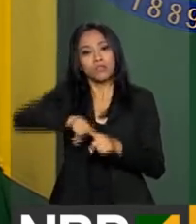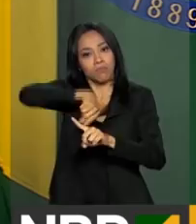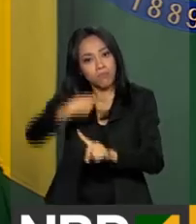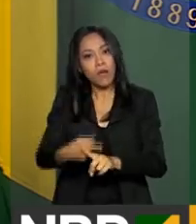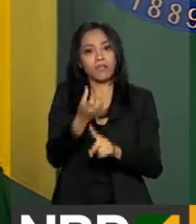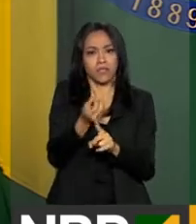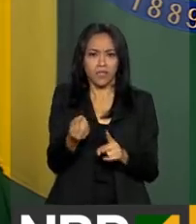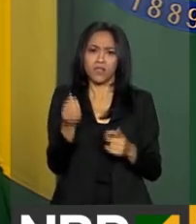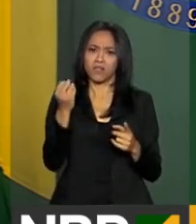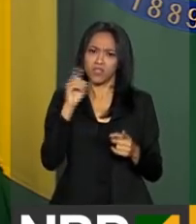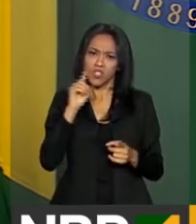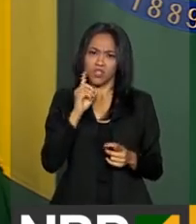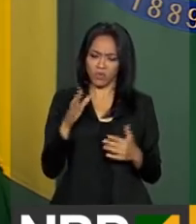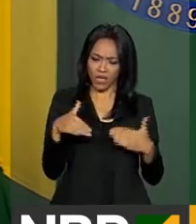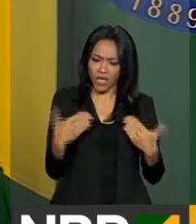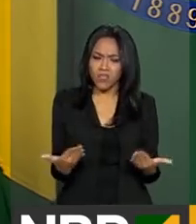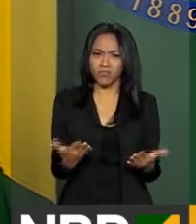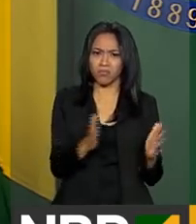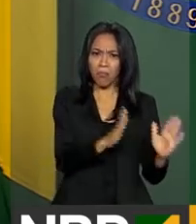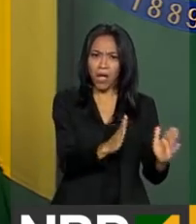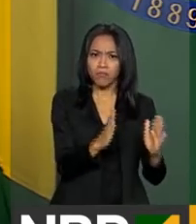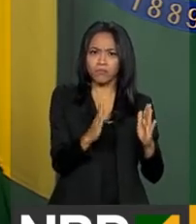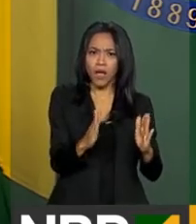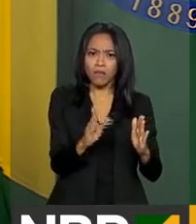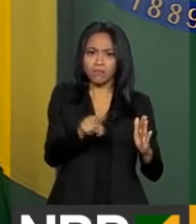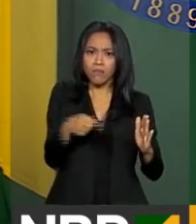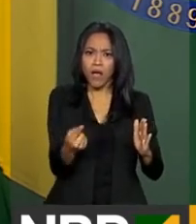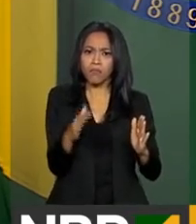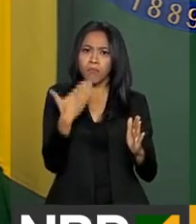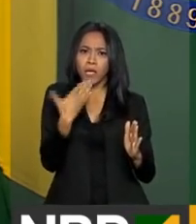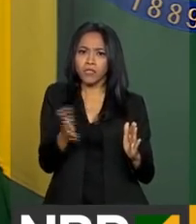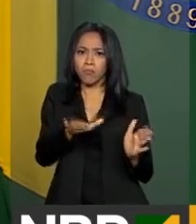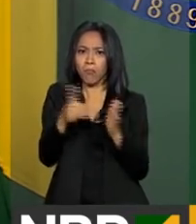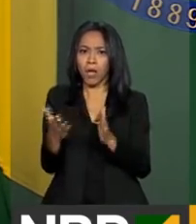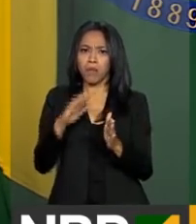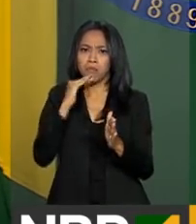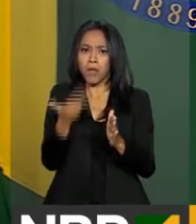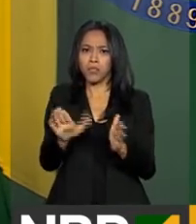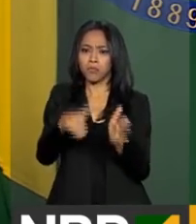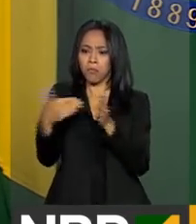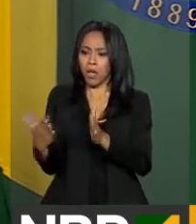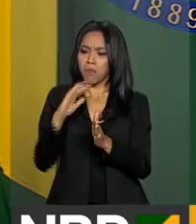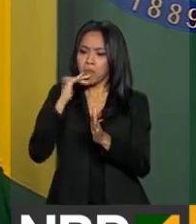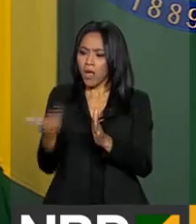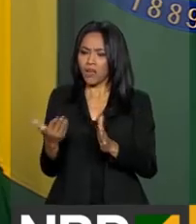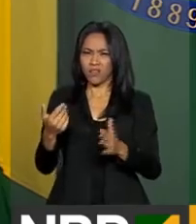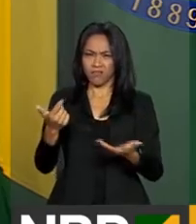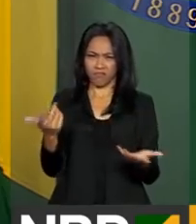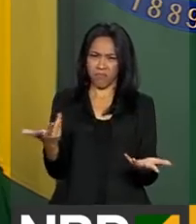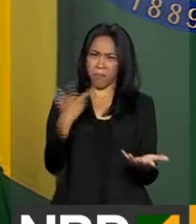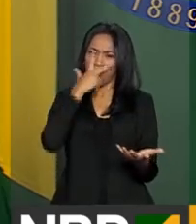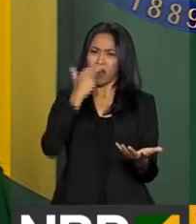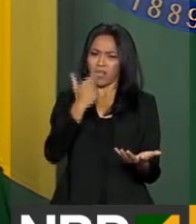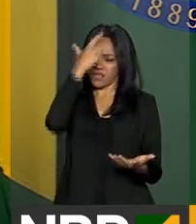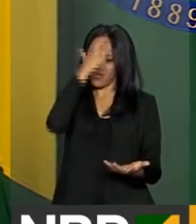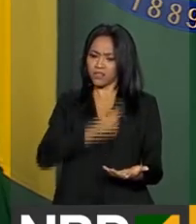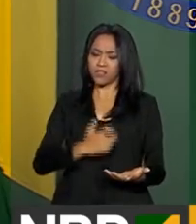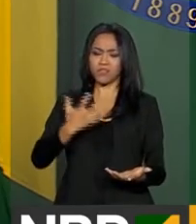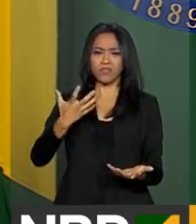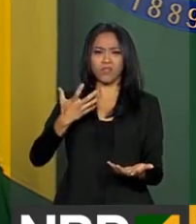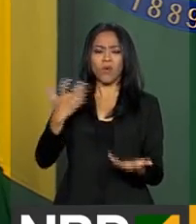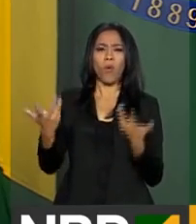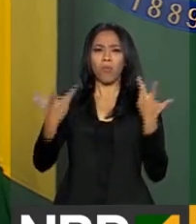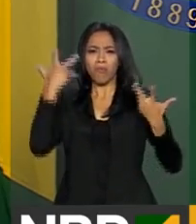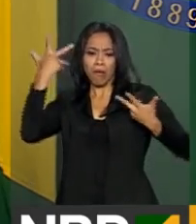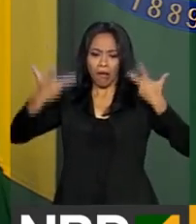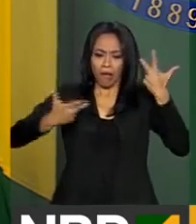ou seja quer se deixar o presidente da república numa situação de incômodo institucional